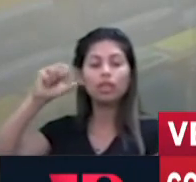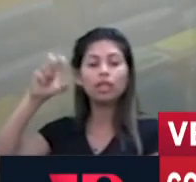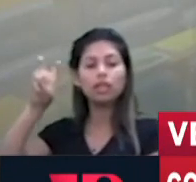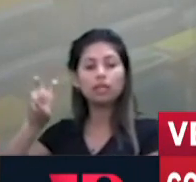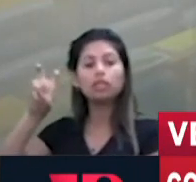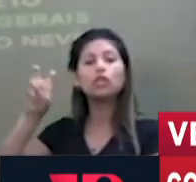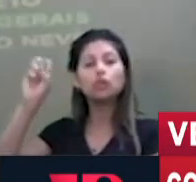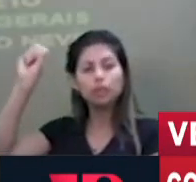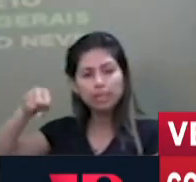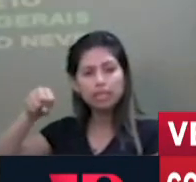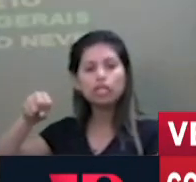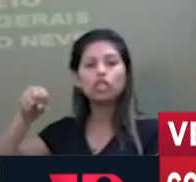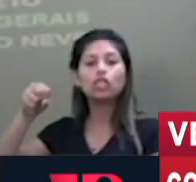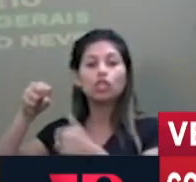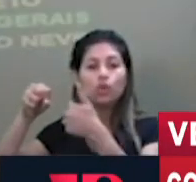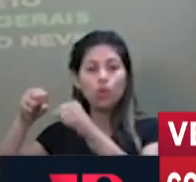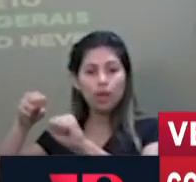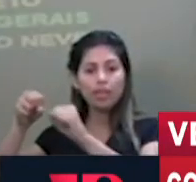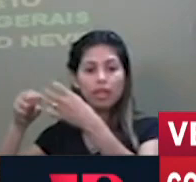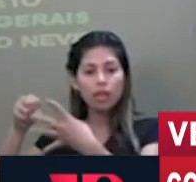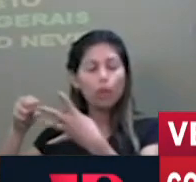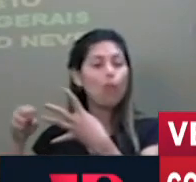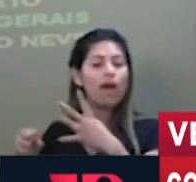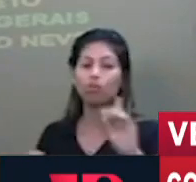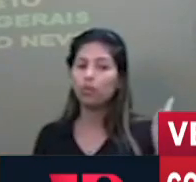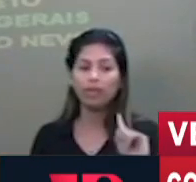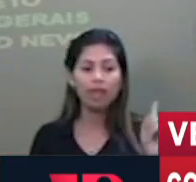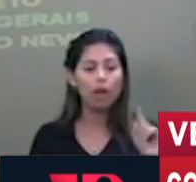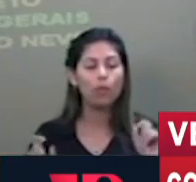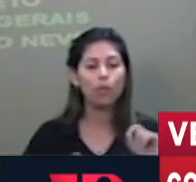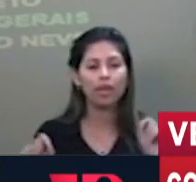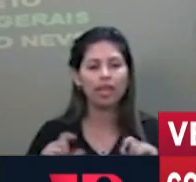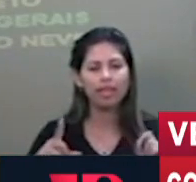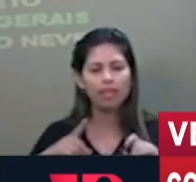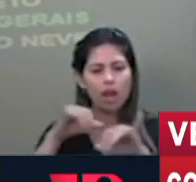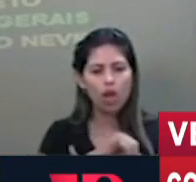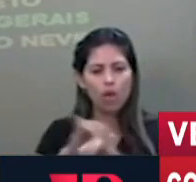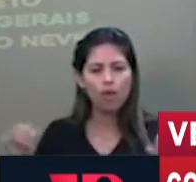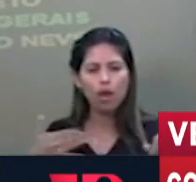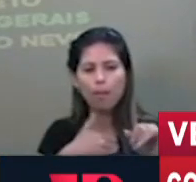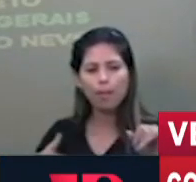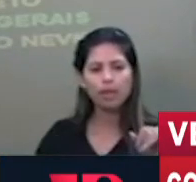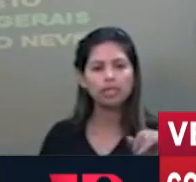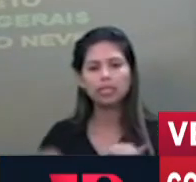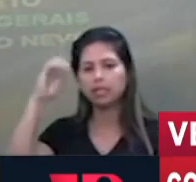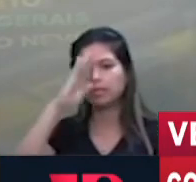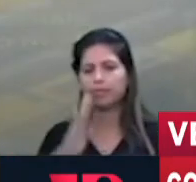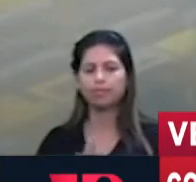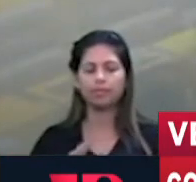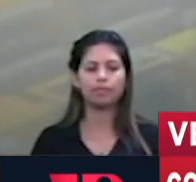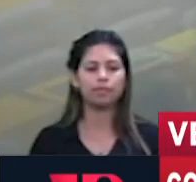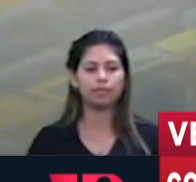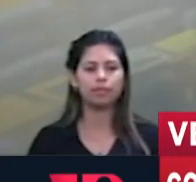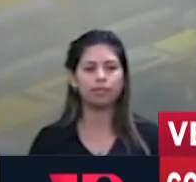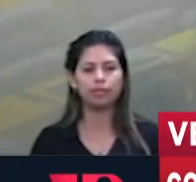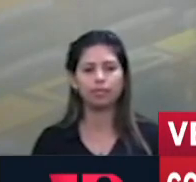despesas de 87 milhões de reais do Ministério da Cidadania para o projeto do Congresso de apoio à